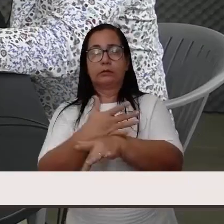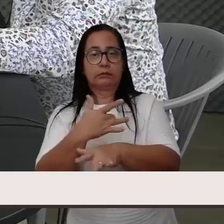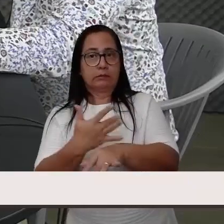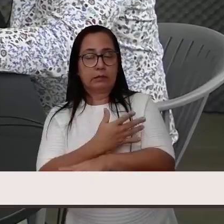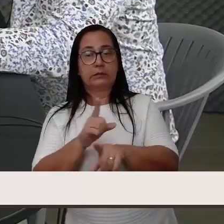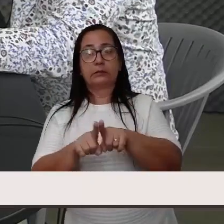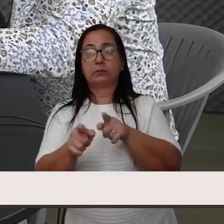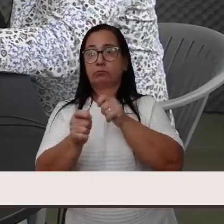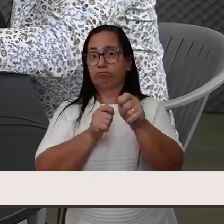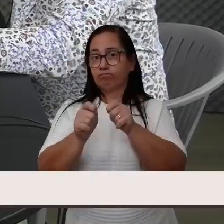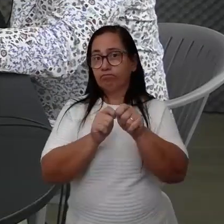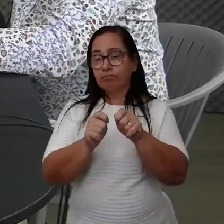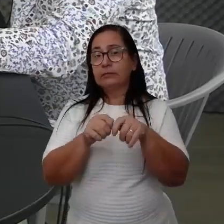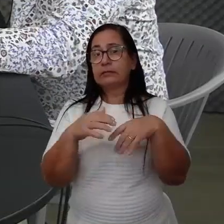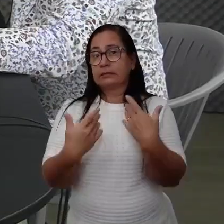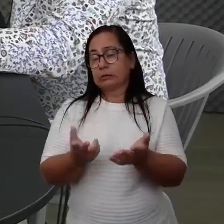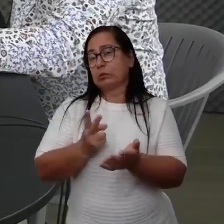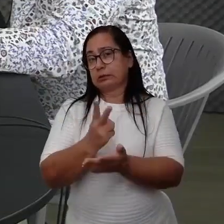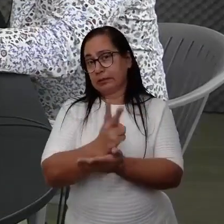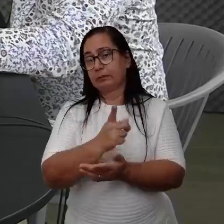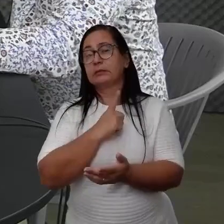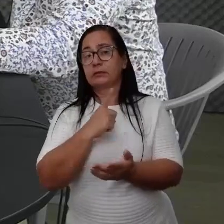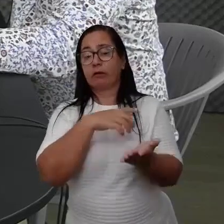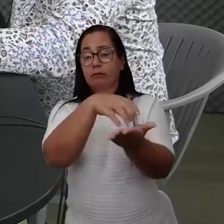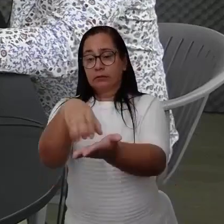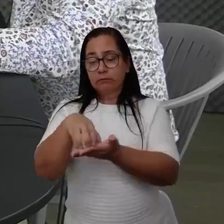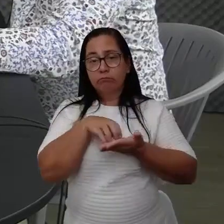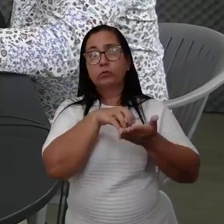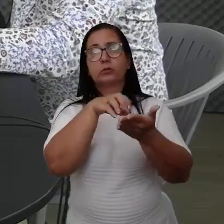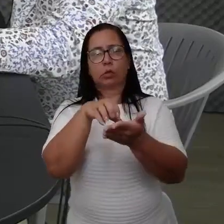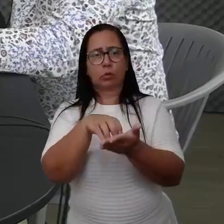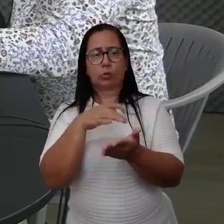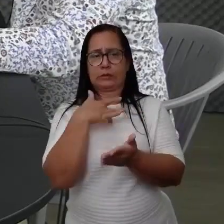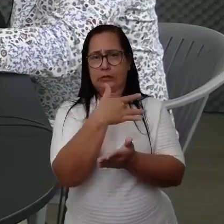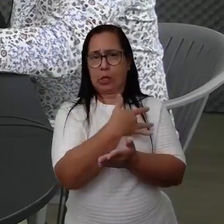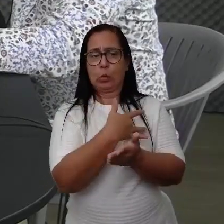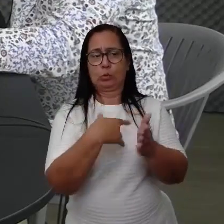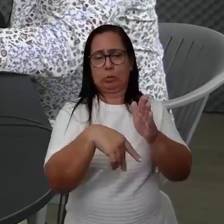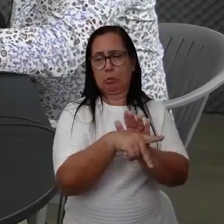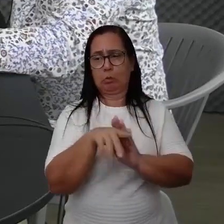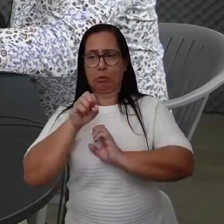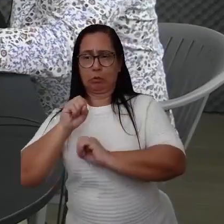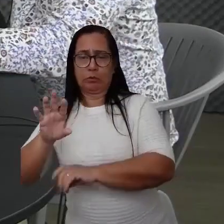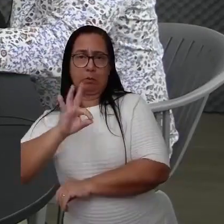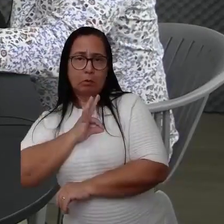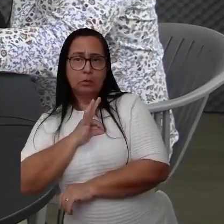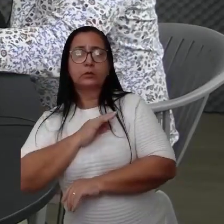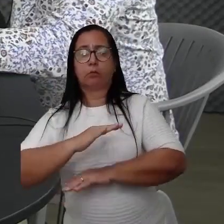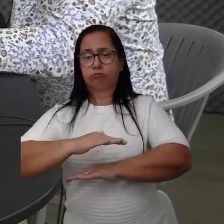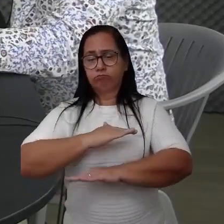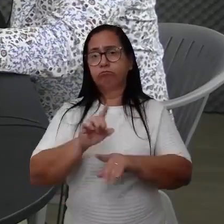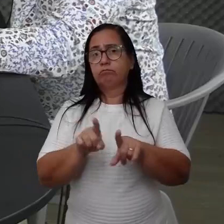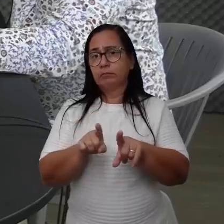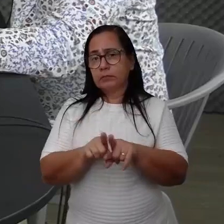jornalismo, e aí não, a gente sempre teve setoristas, então quem cobria saúde, educação, mobilidade, polícia. E a época que eu